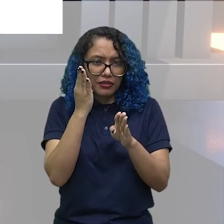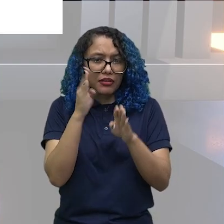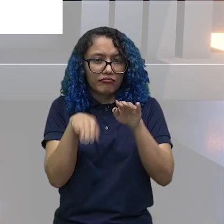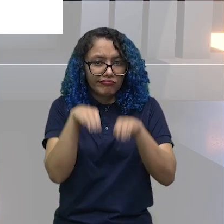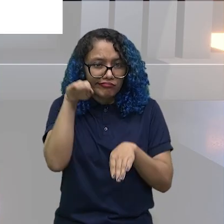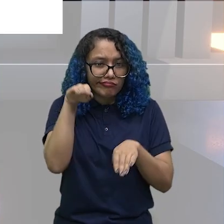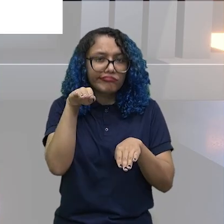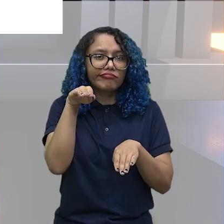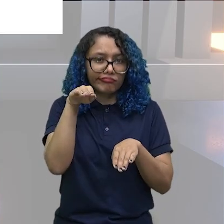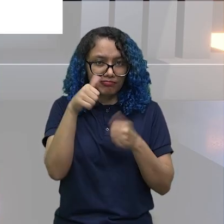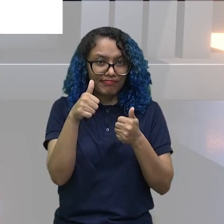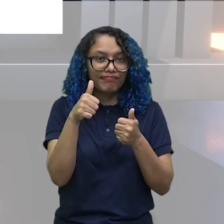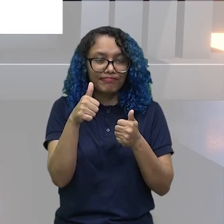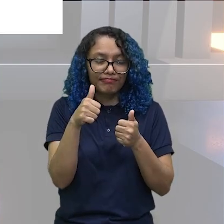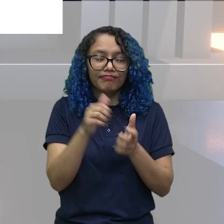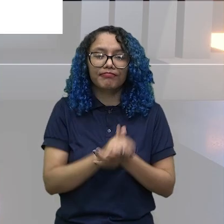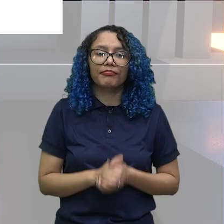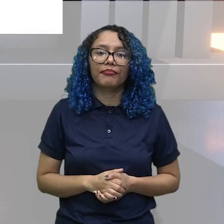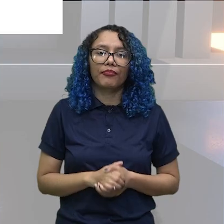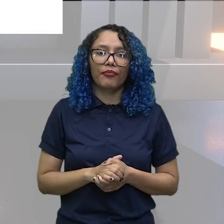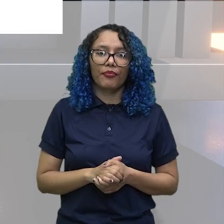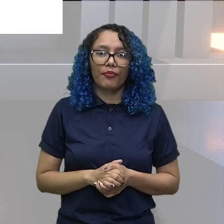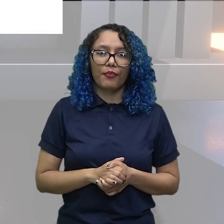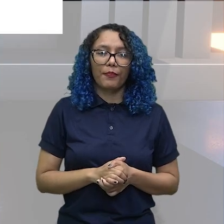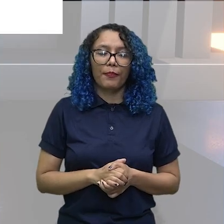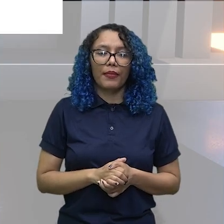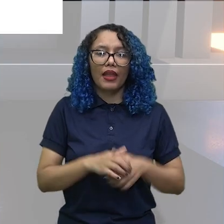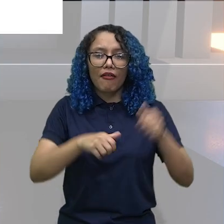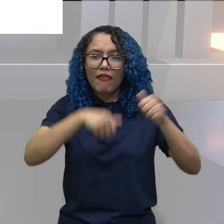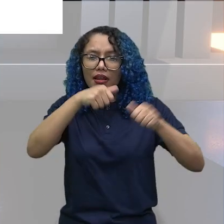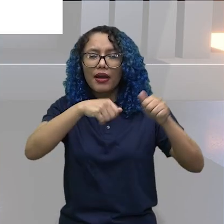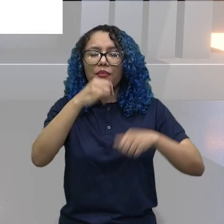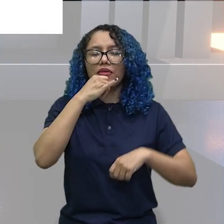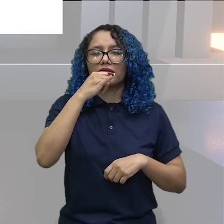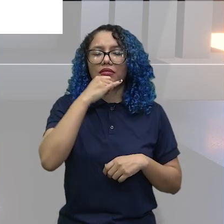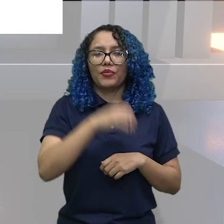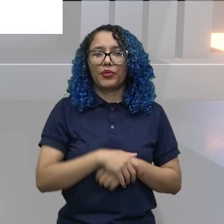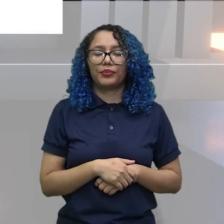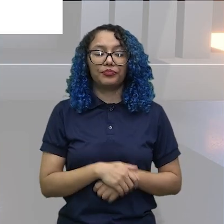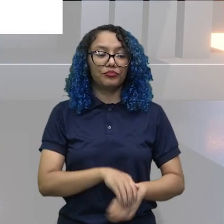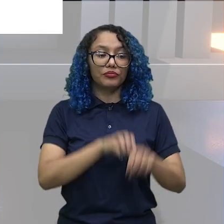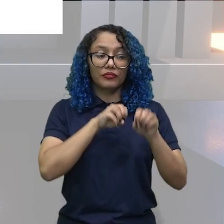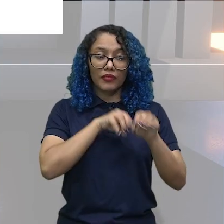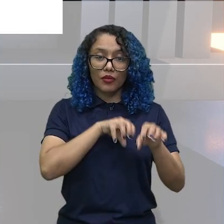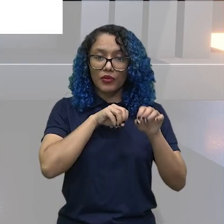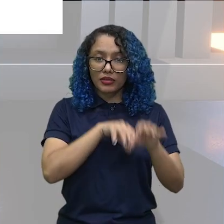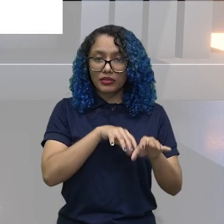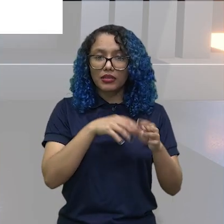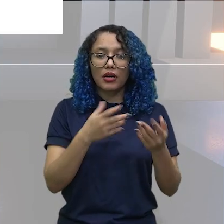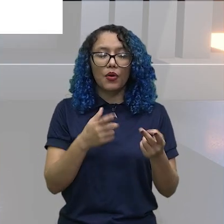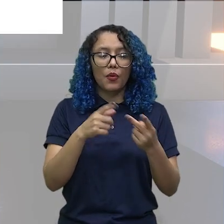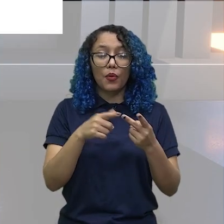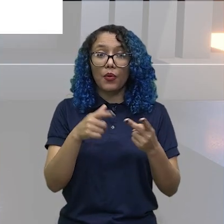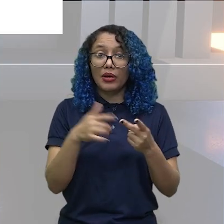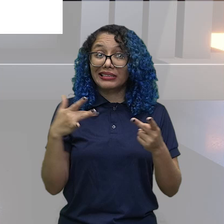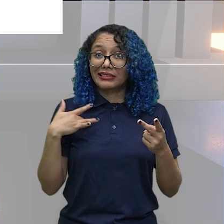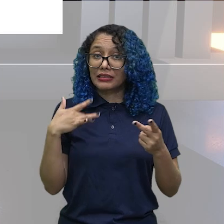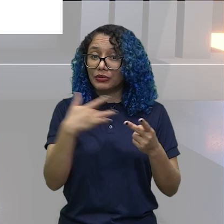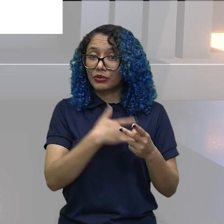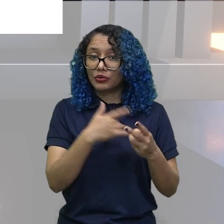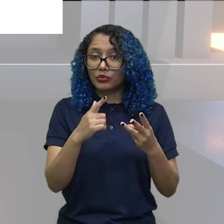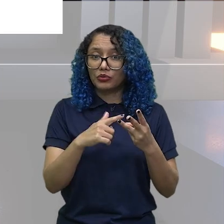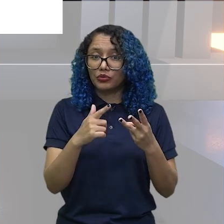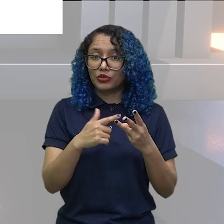econômicas, perdão, como socioespacial, tá? Avaliam ali aspectos como a educação, o acesso à saúde,